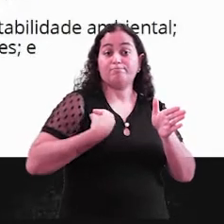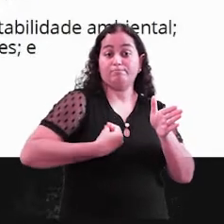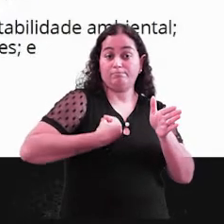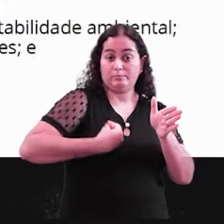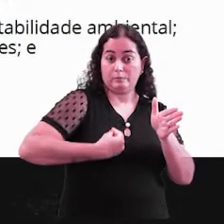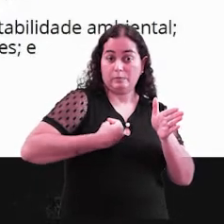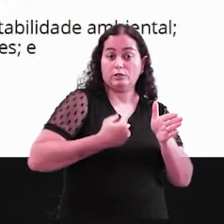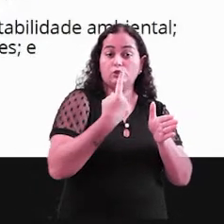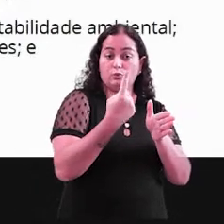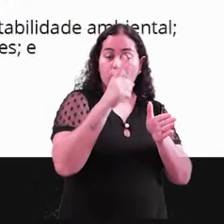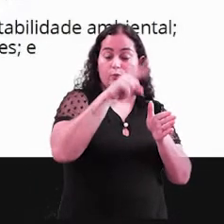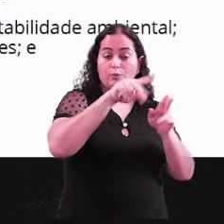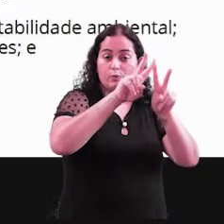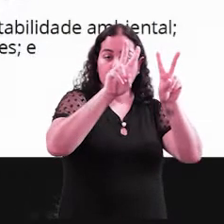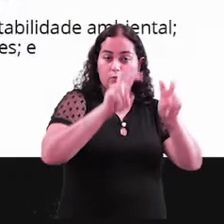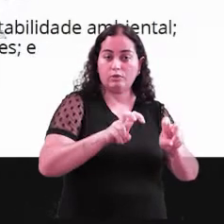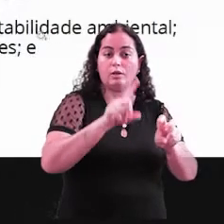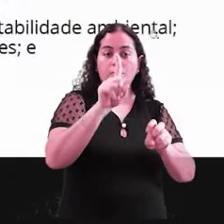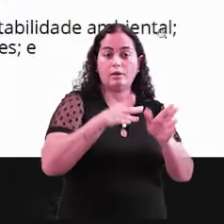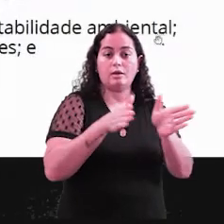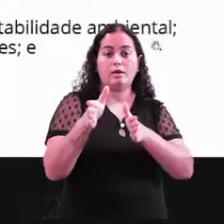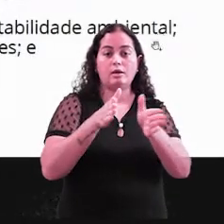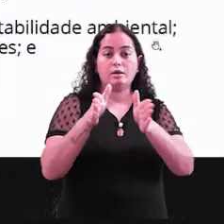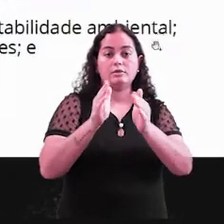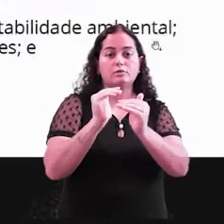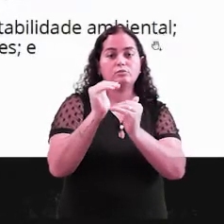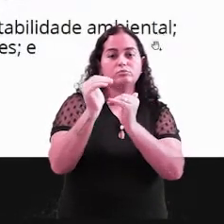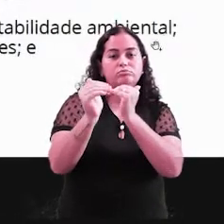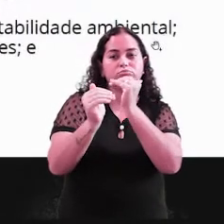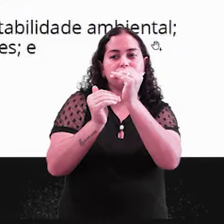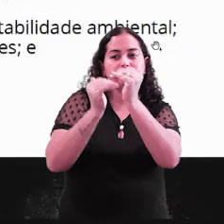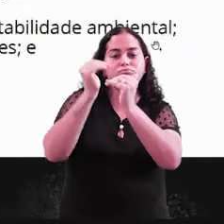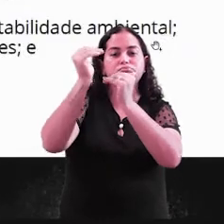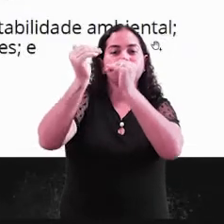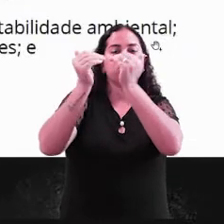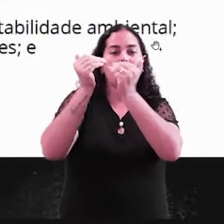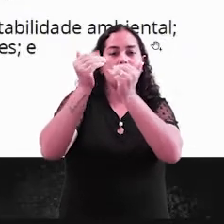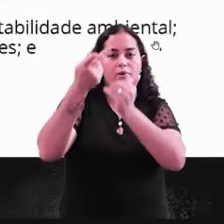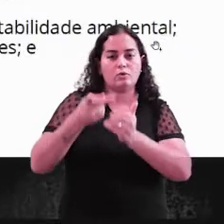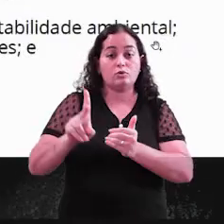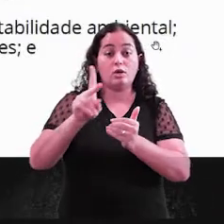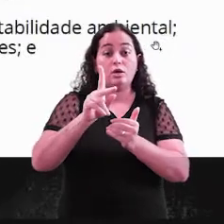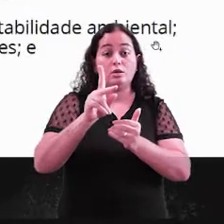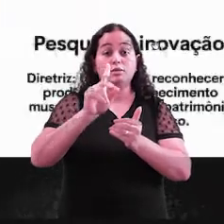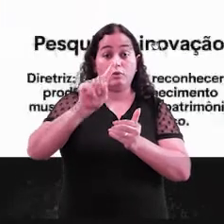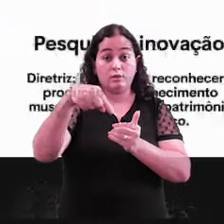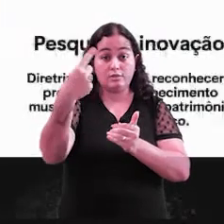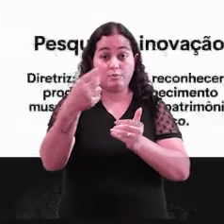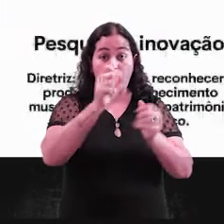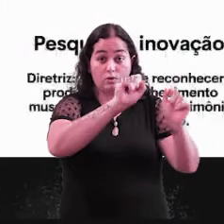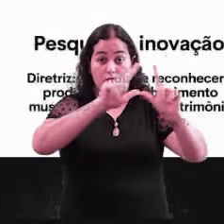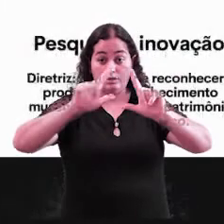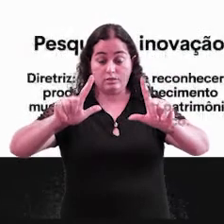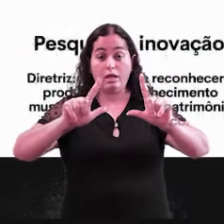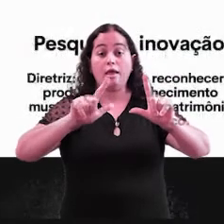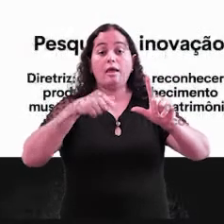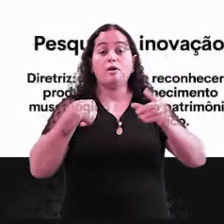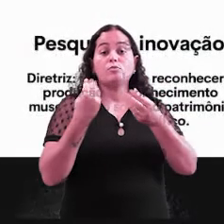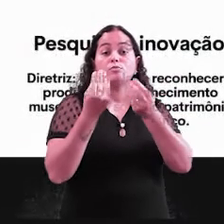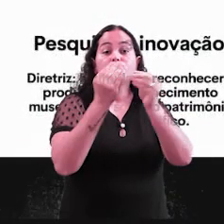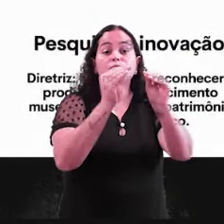parte de um dos temas, acessibilidade e sustentabilidade ambiental. E nesse próximo slide, eu coloco as